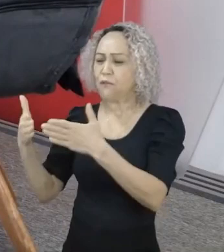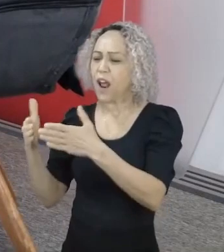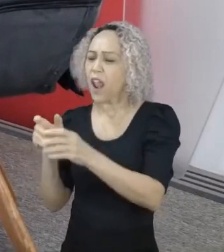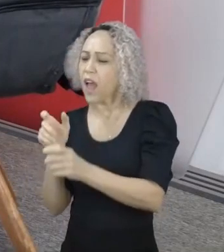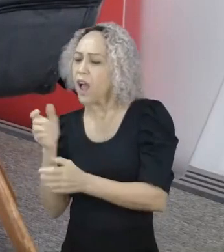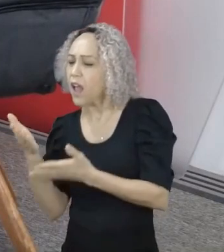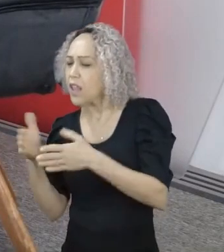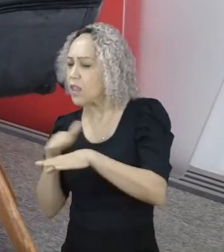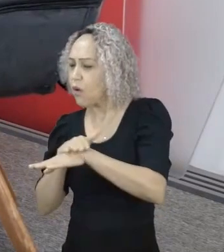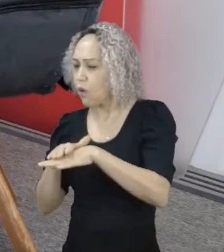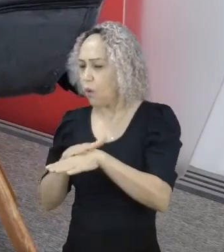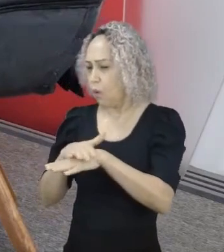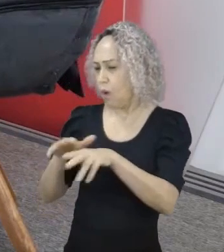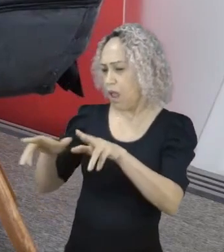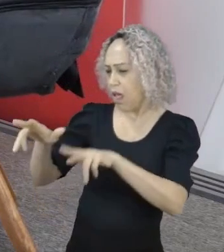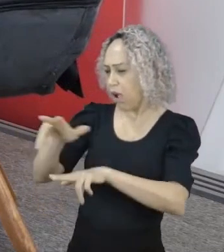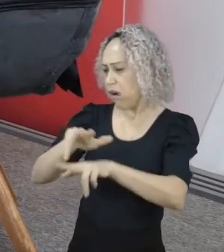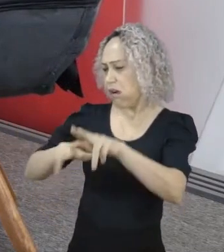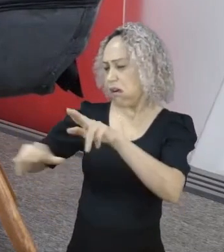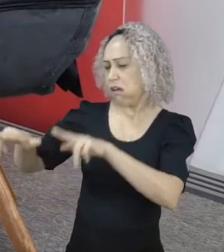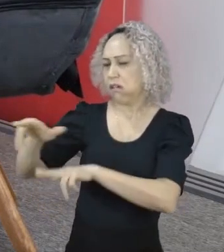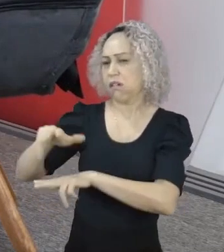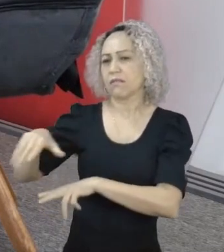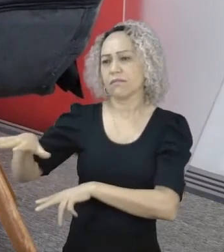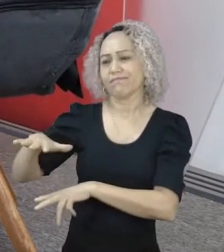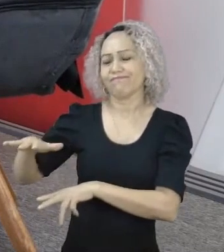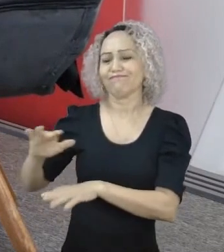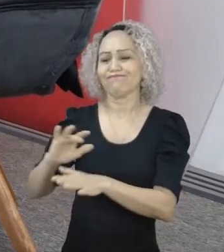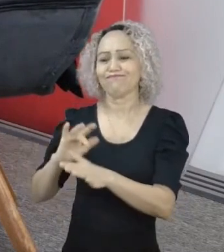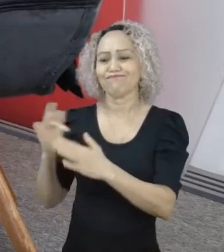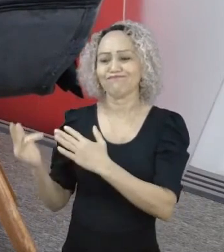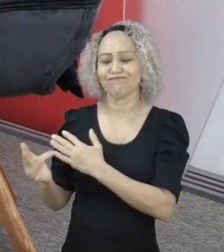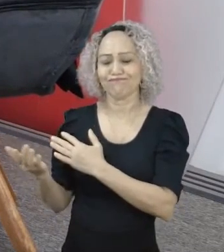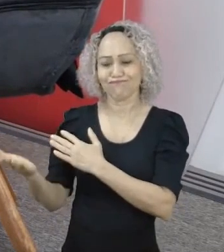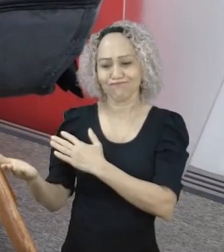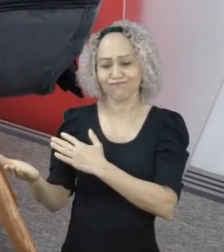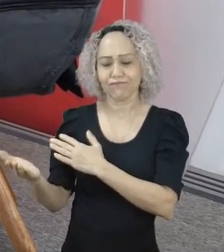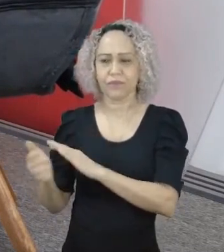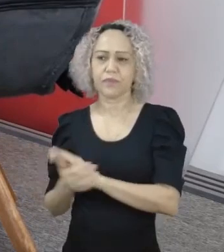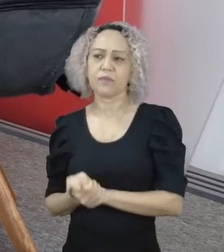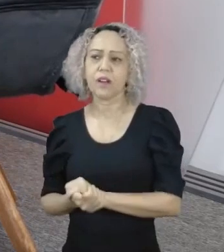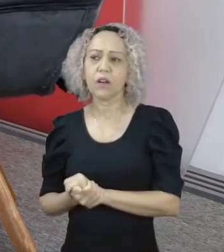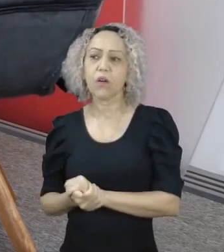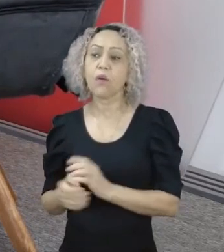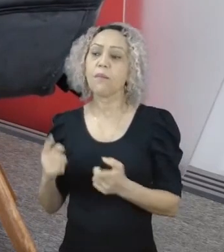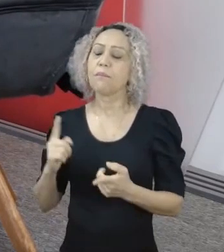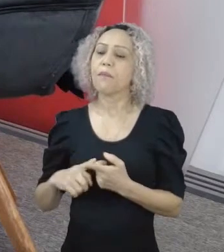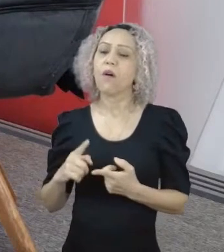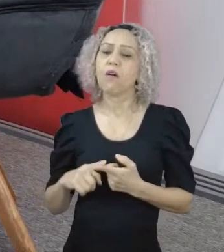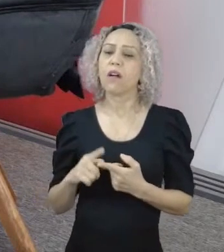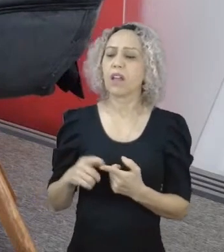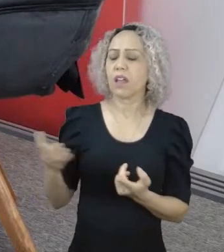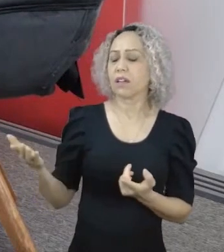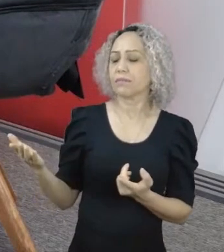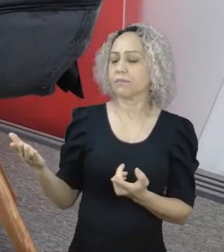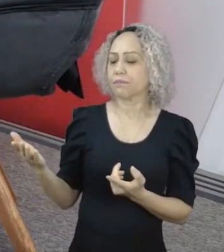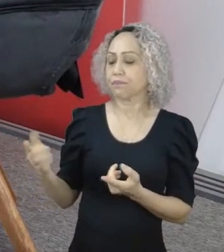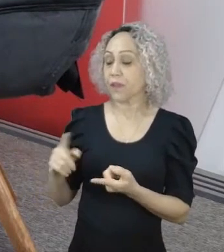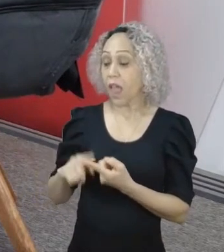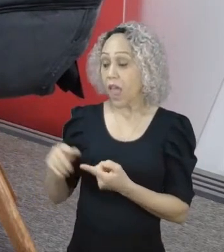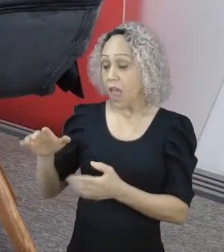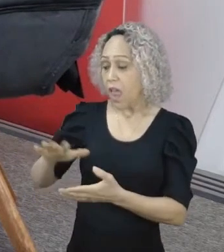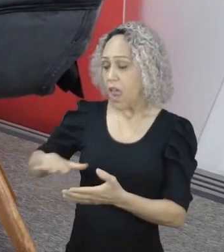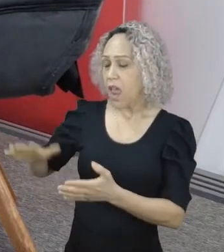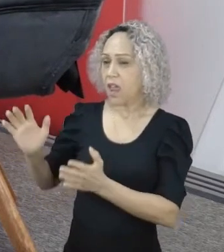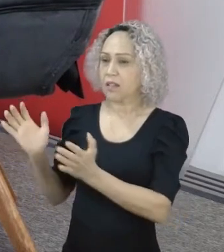termos de redes sociais, para coesionar, manter essa turma, porque eles perderam o discurso da economia. Sim. O